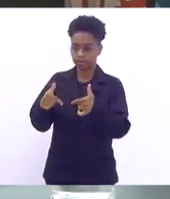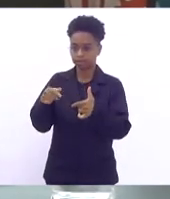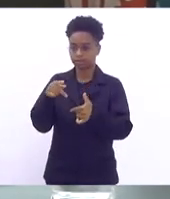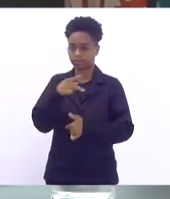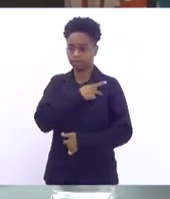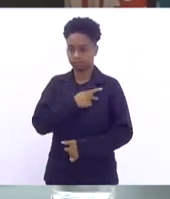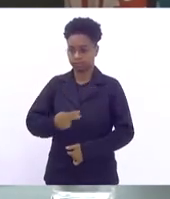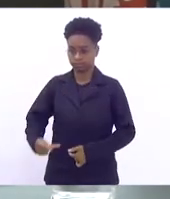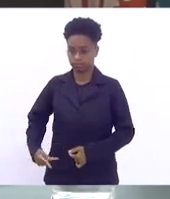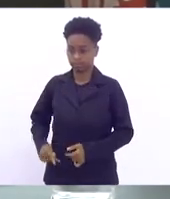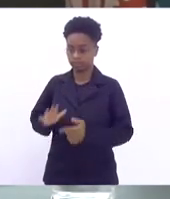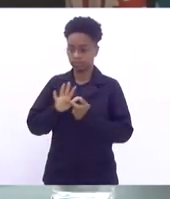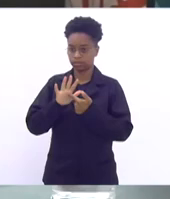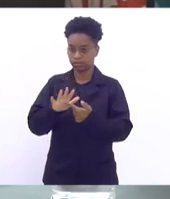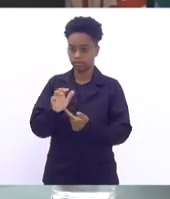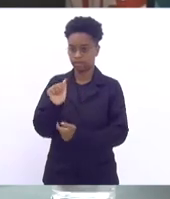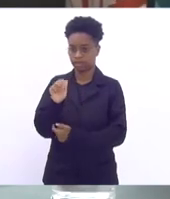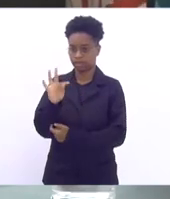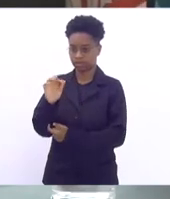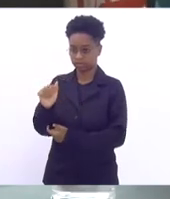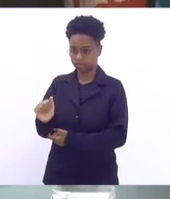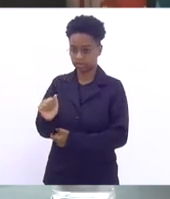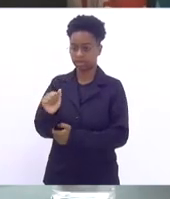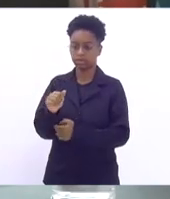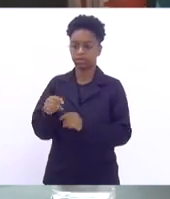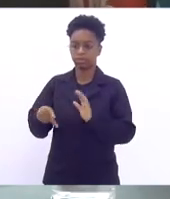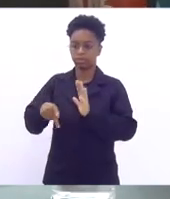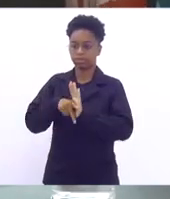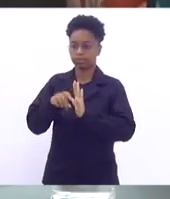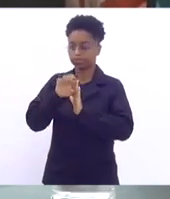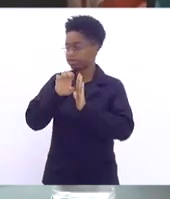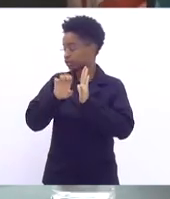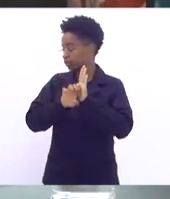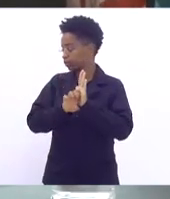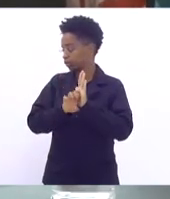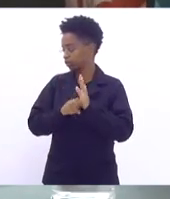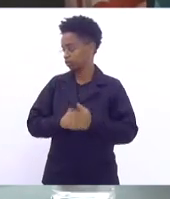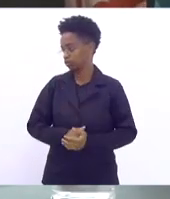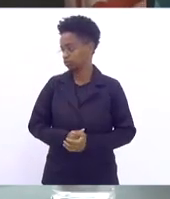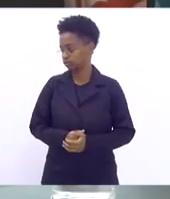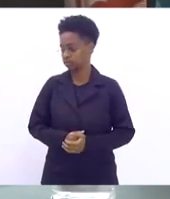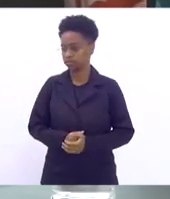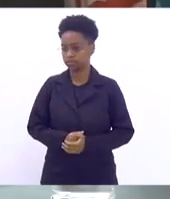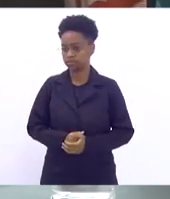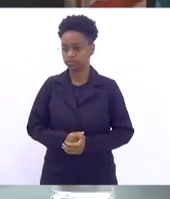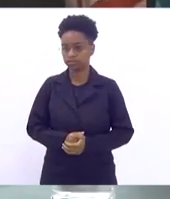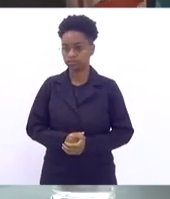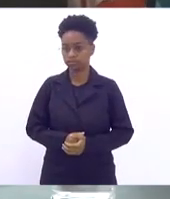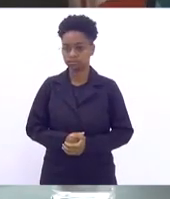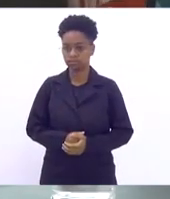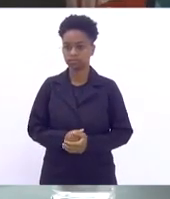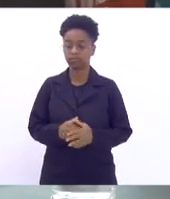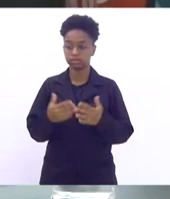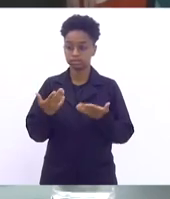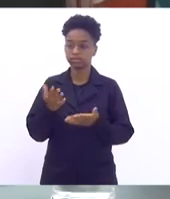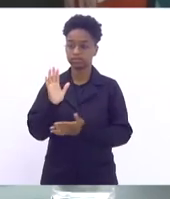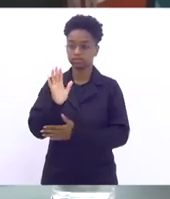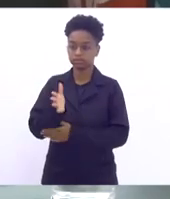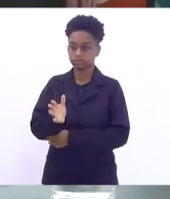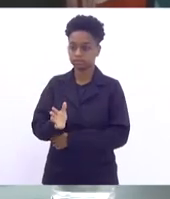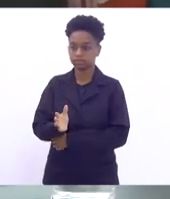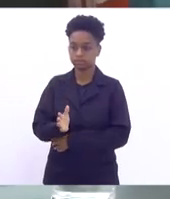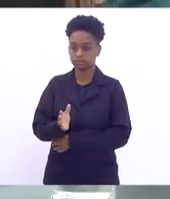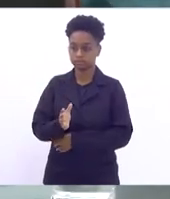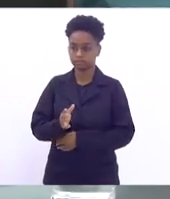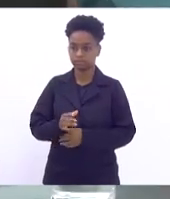observar da ata de constituição e estatuto isto já tá dito já tá